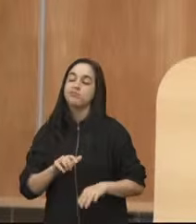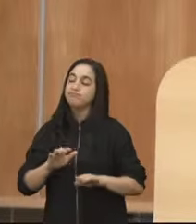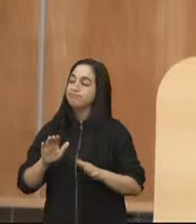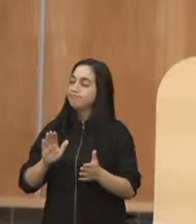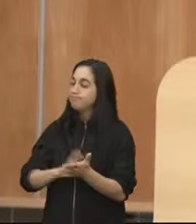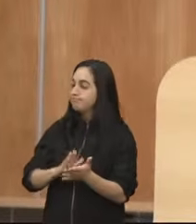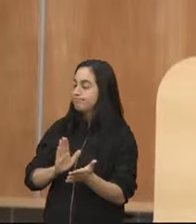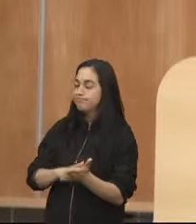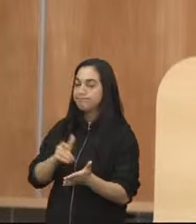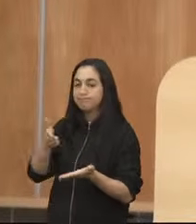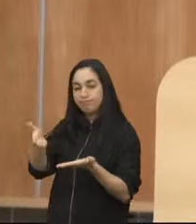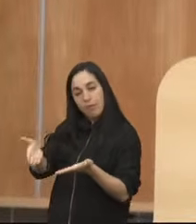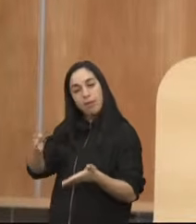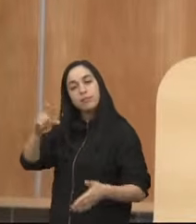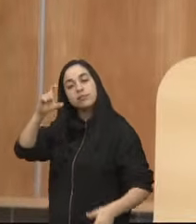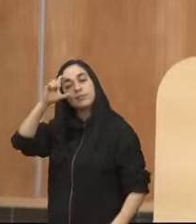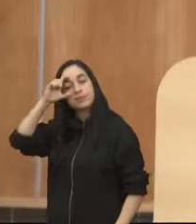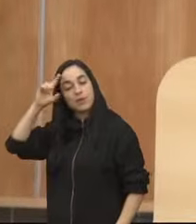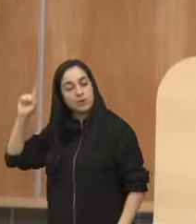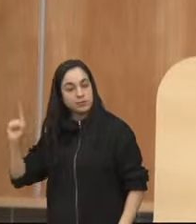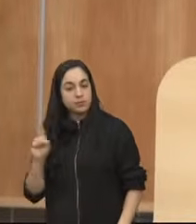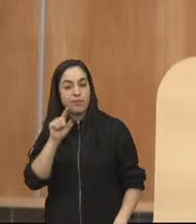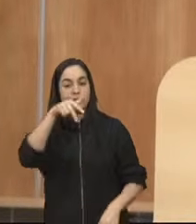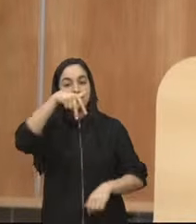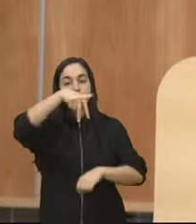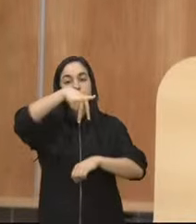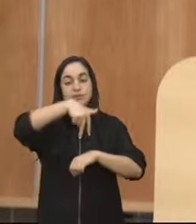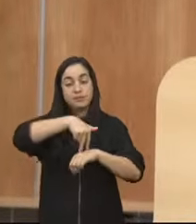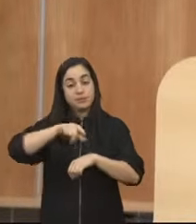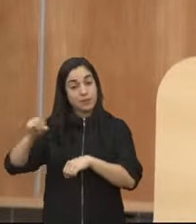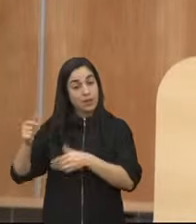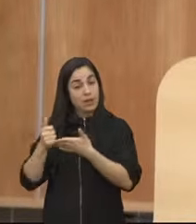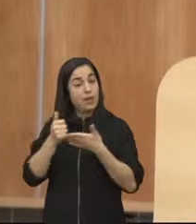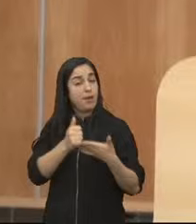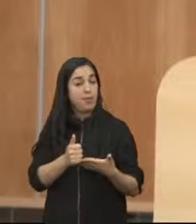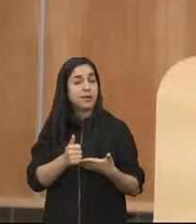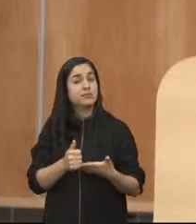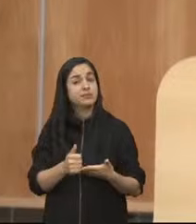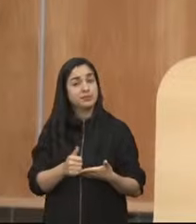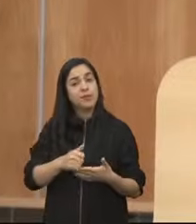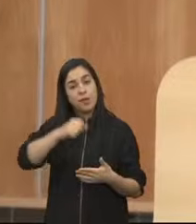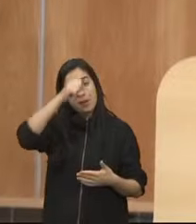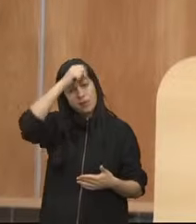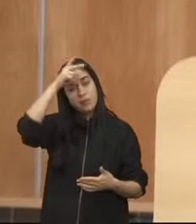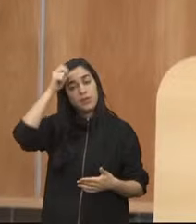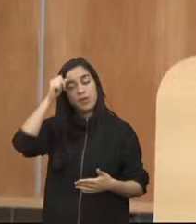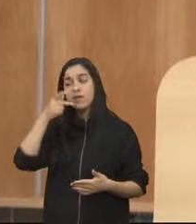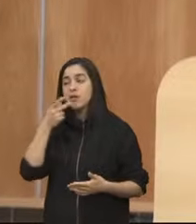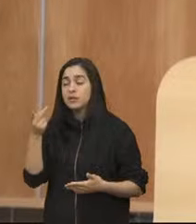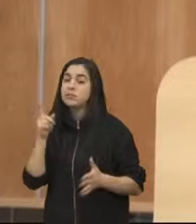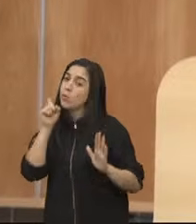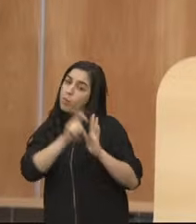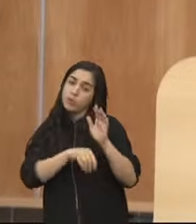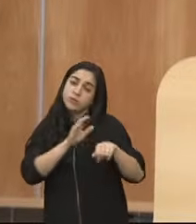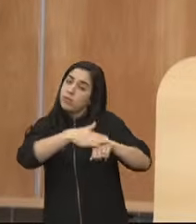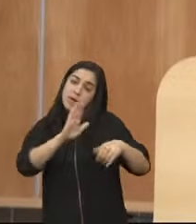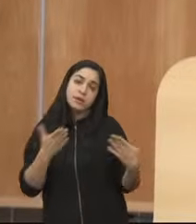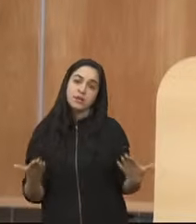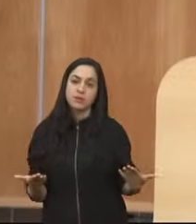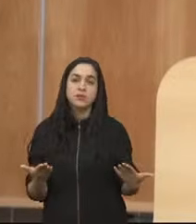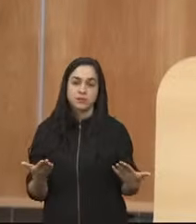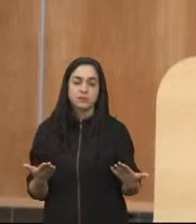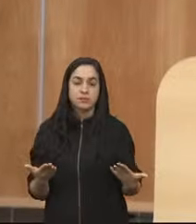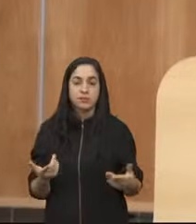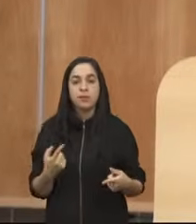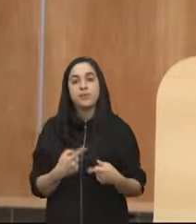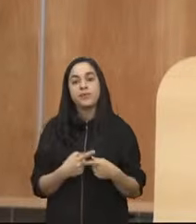Dantas, que veio aqui, não é? Subiu aqui, ele apoia o prefeito. Ele veio aqui e disse, vai aumentar o imposto, não é?